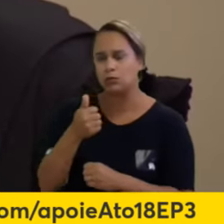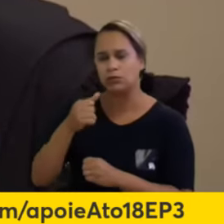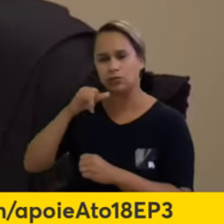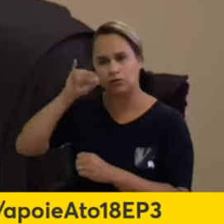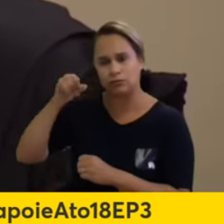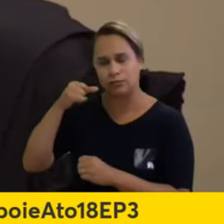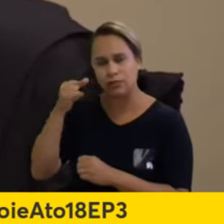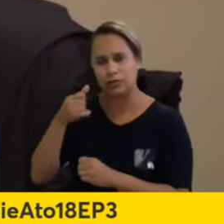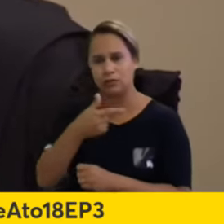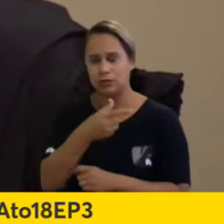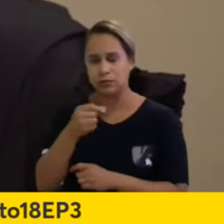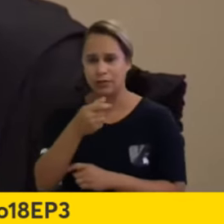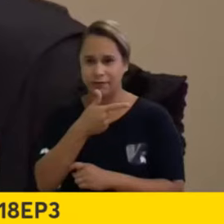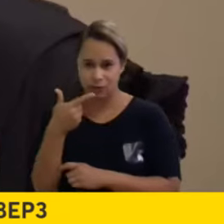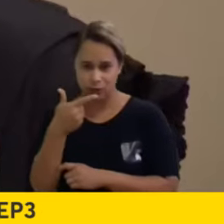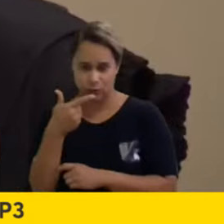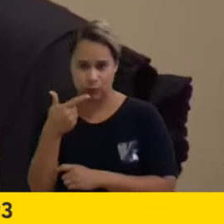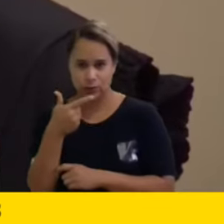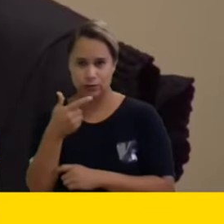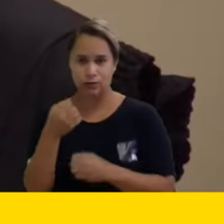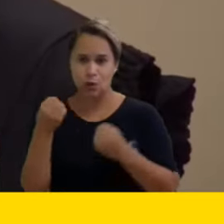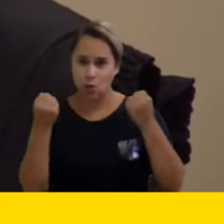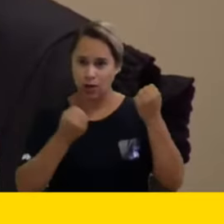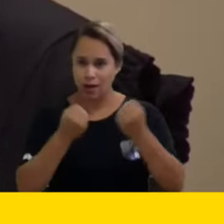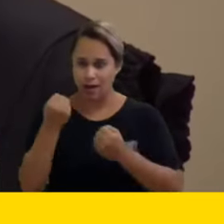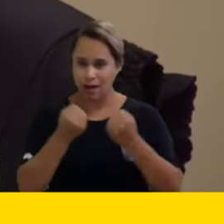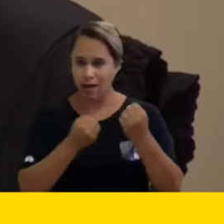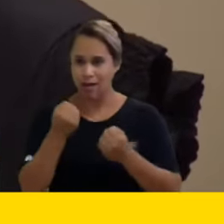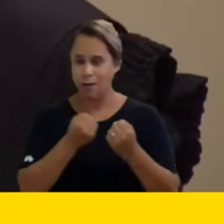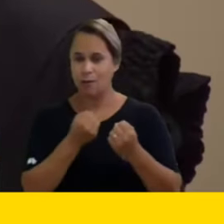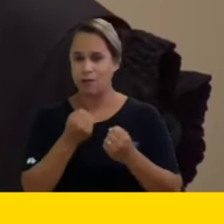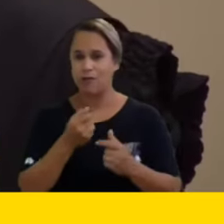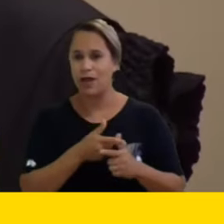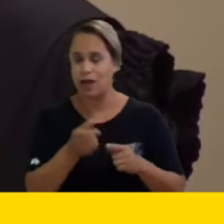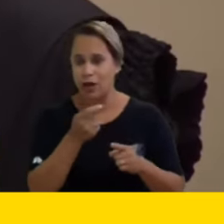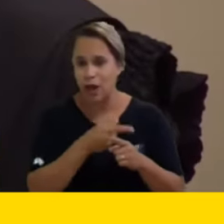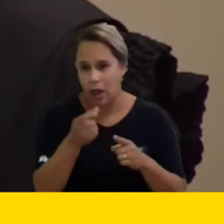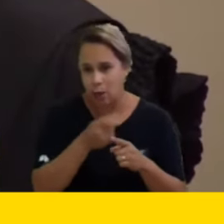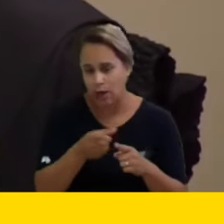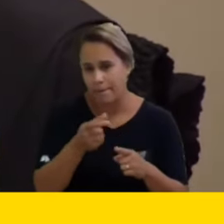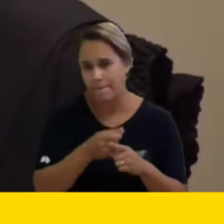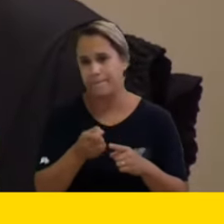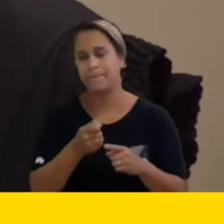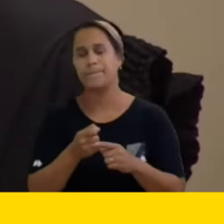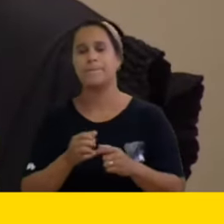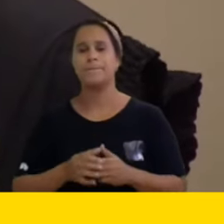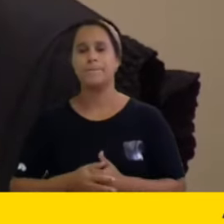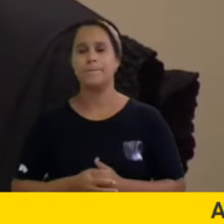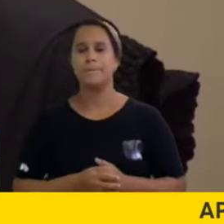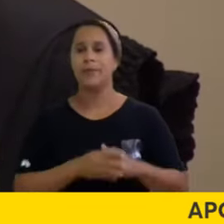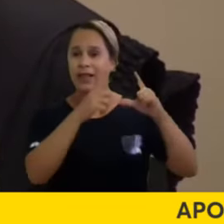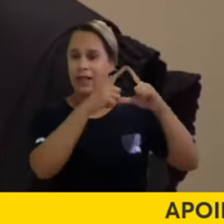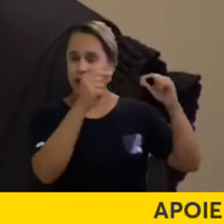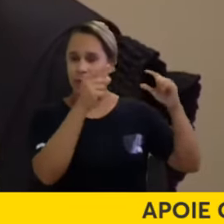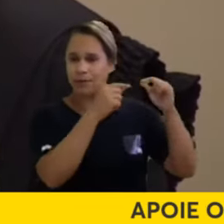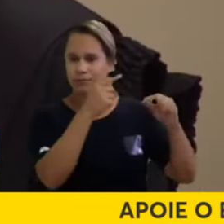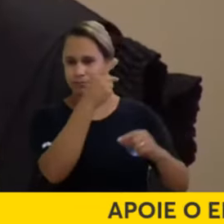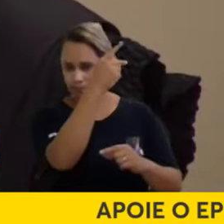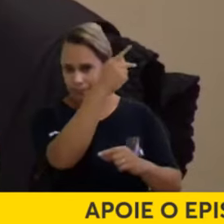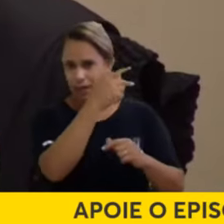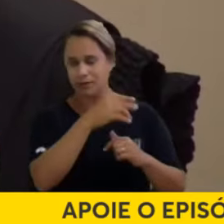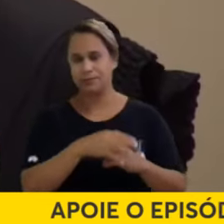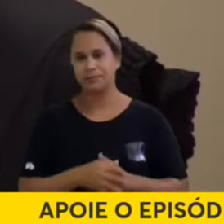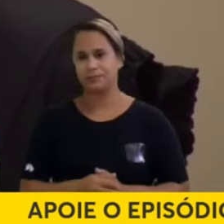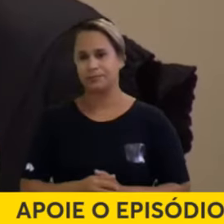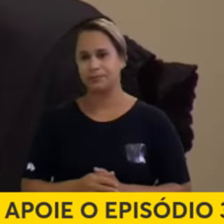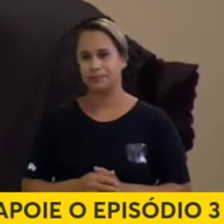retirado entregue em Brasília e pelo período de 10 a 12 de janeiro de 22 locado outro veículo também para ser